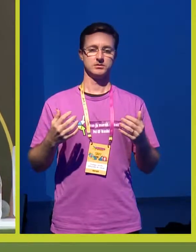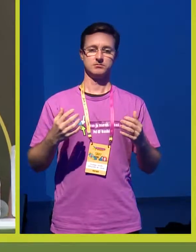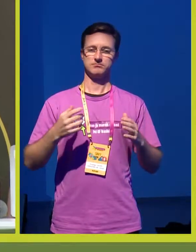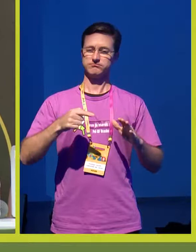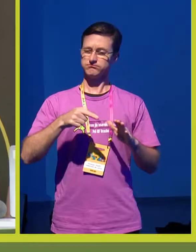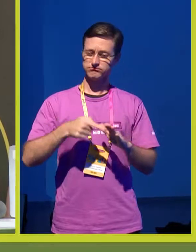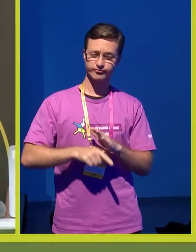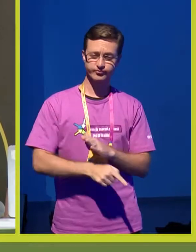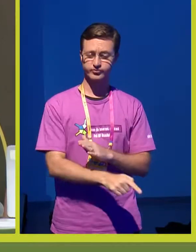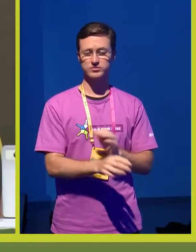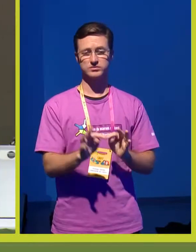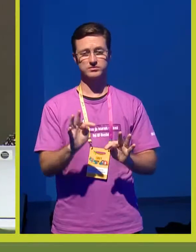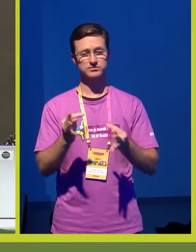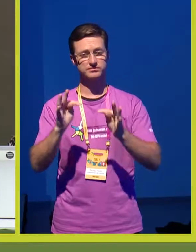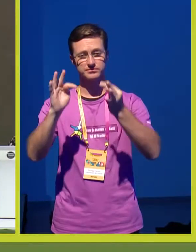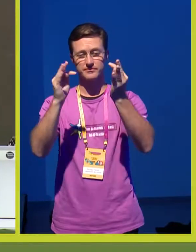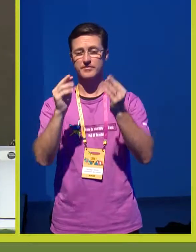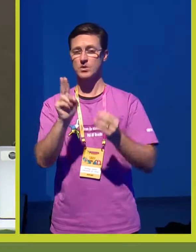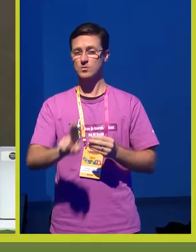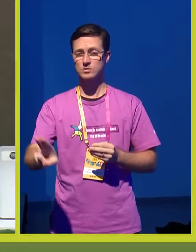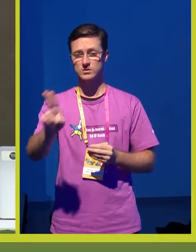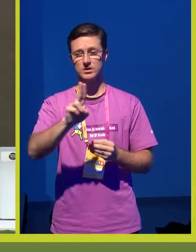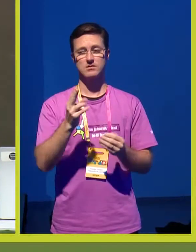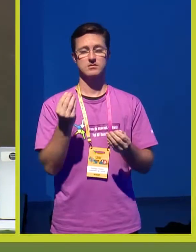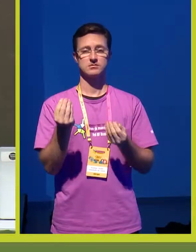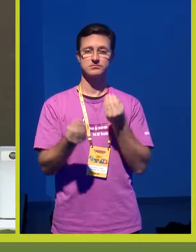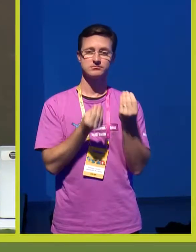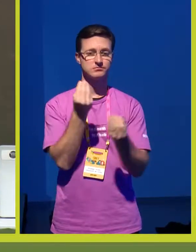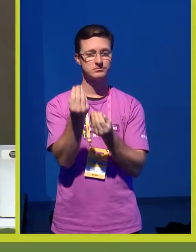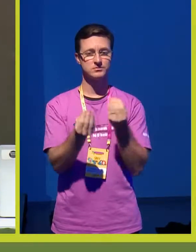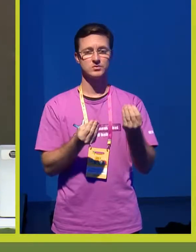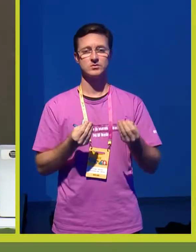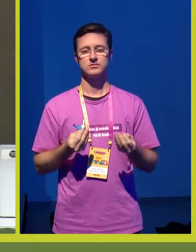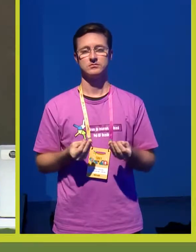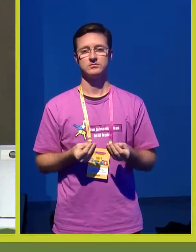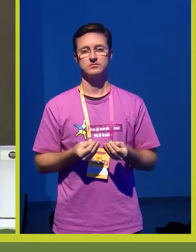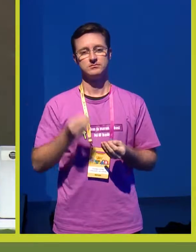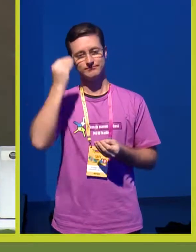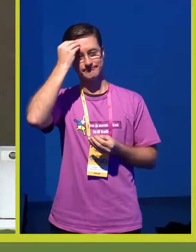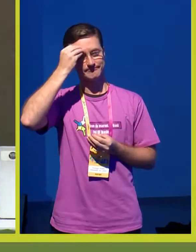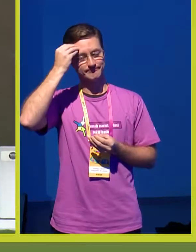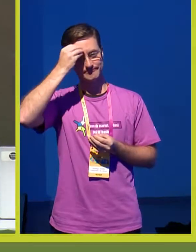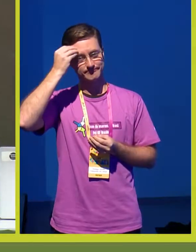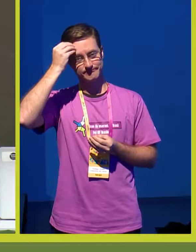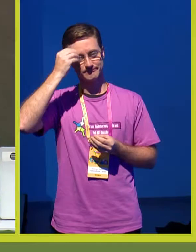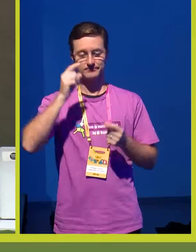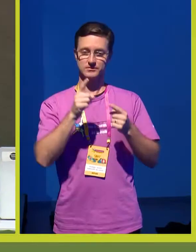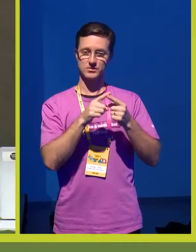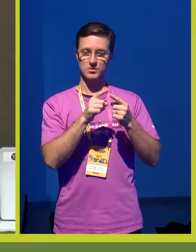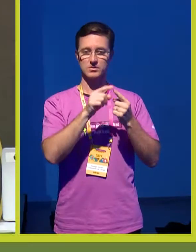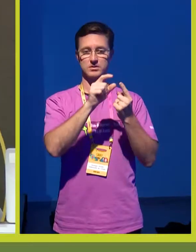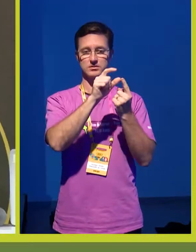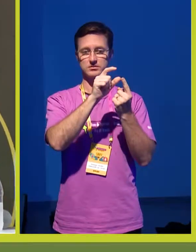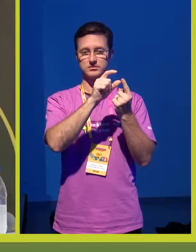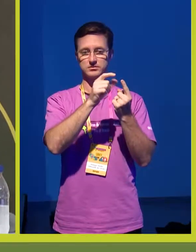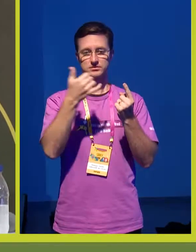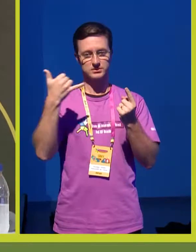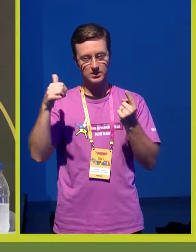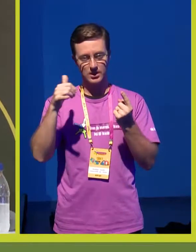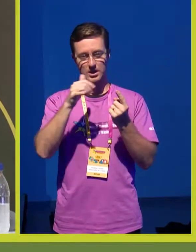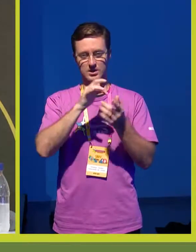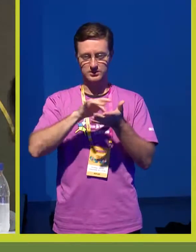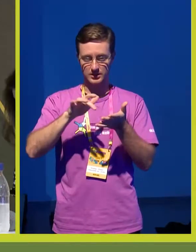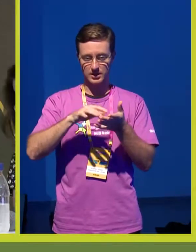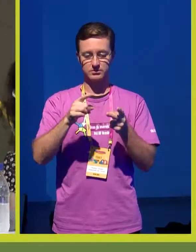dessas tecnologias e como elas vêm sendo usadas na experiência concreta, nesses dois casos, de dispositivos móveis e reconhecimento facial,